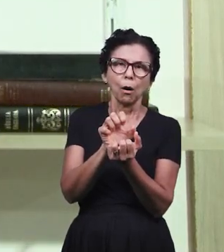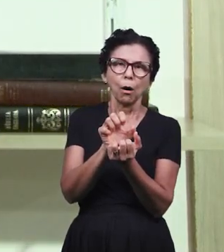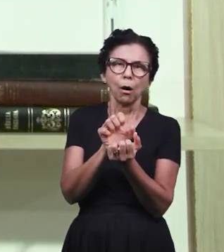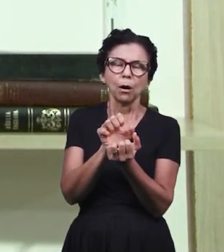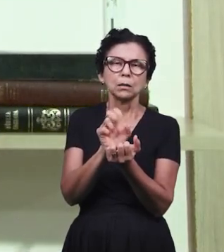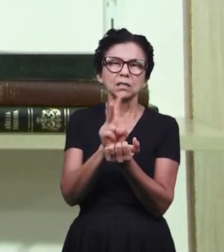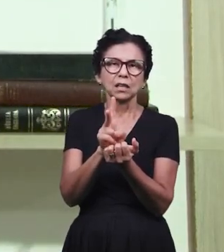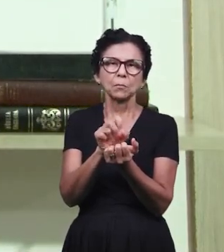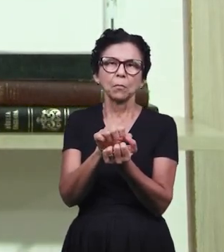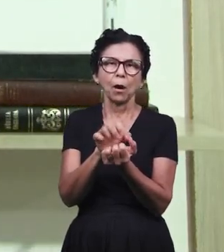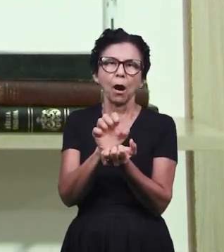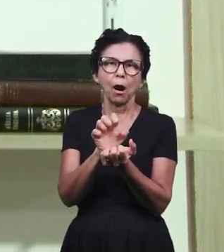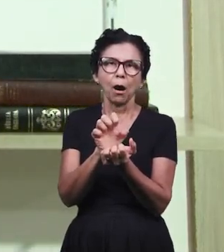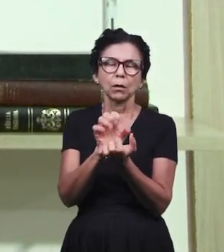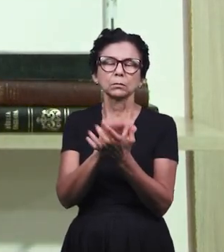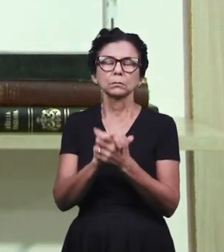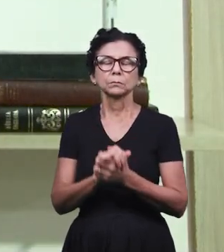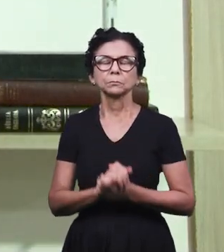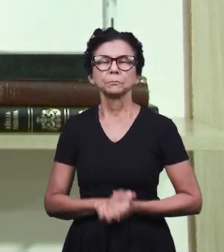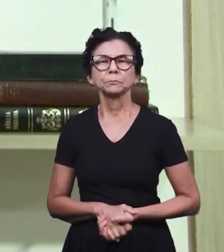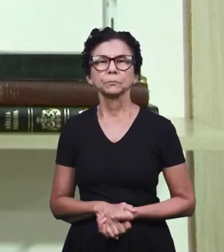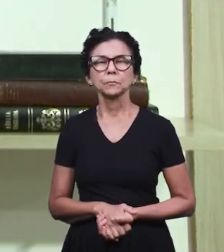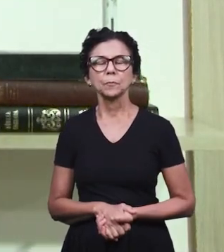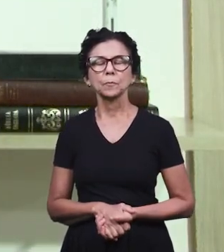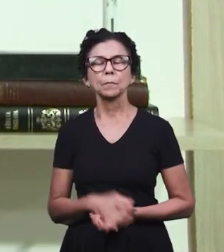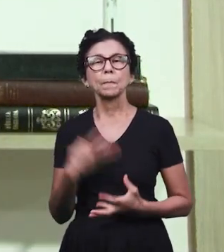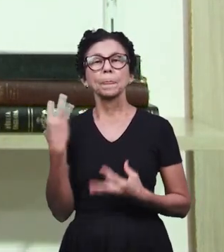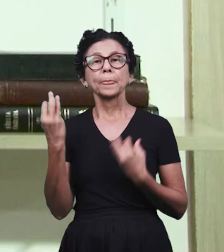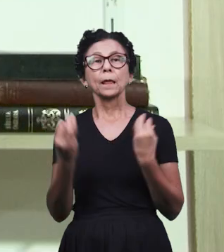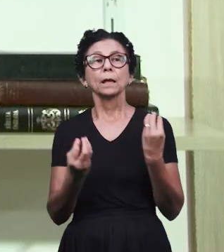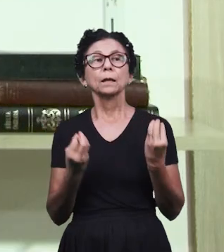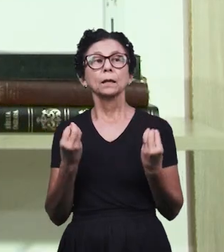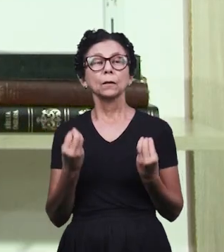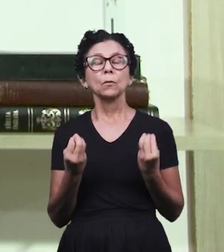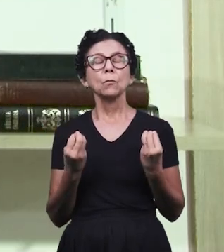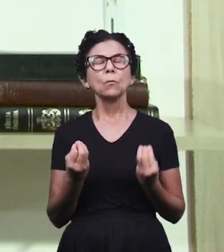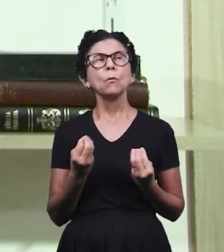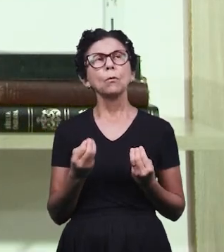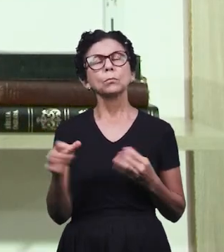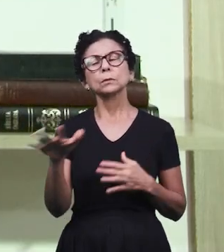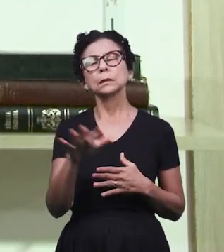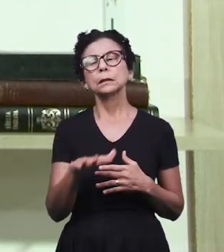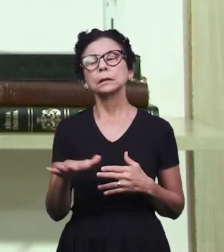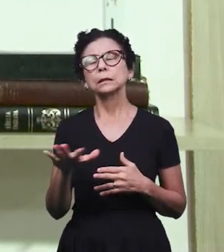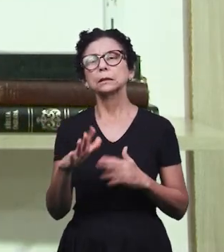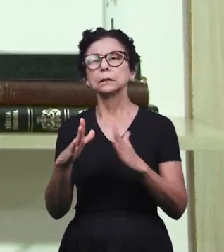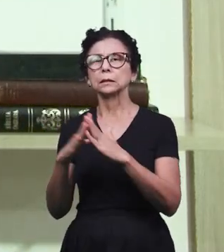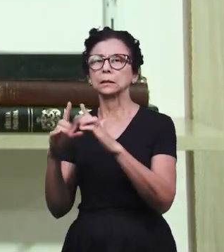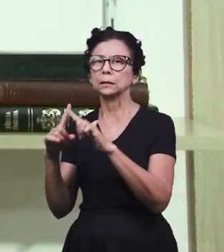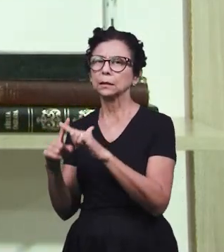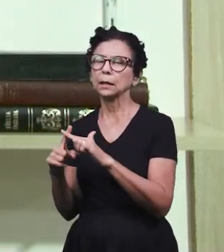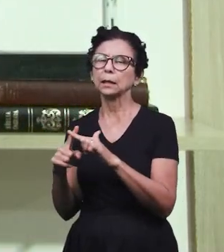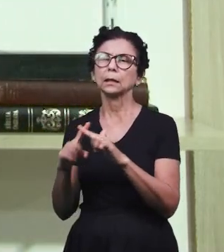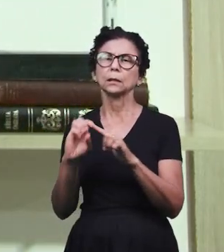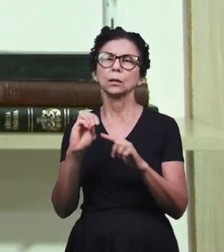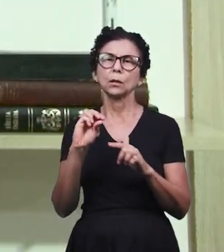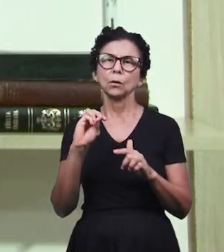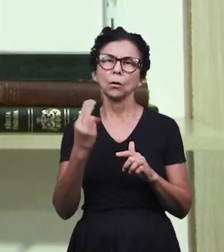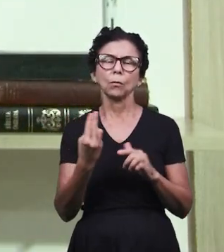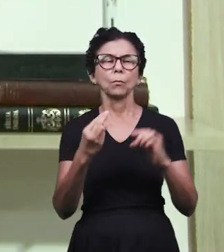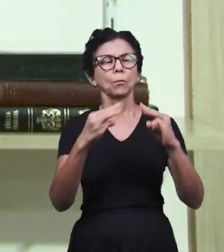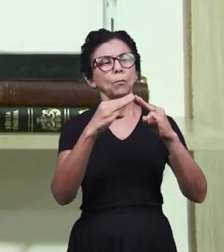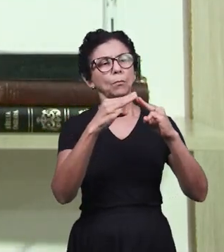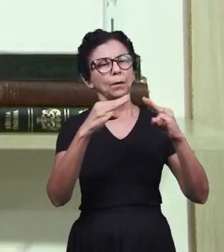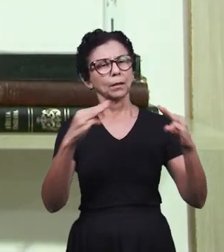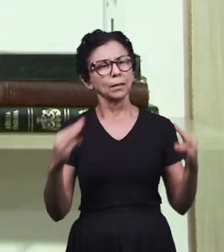citados. E como a gente pode, no ambiente da igreja do Manaim, acolher essas pessoas?